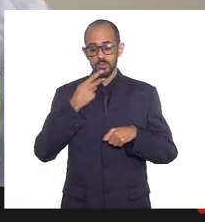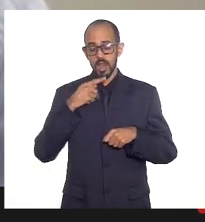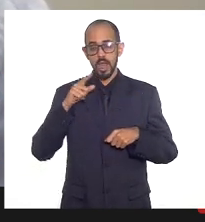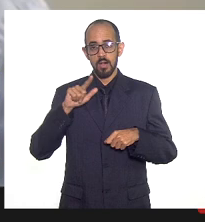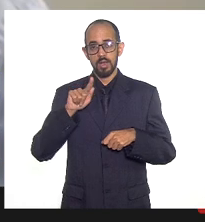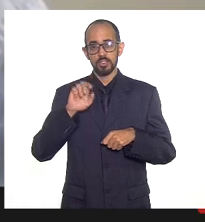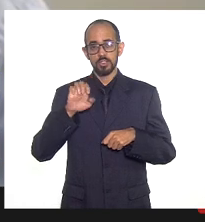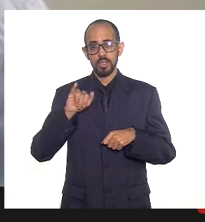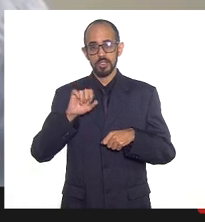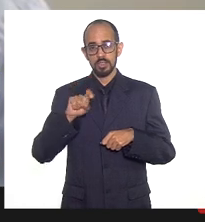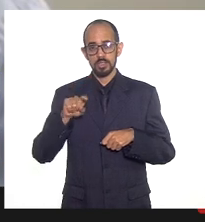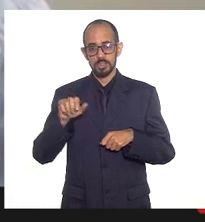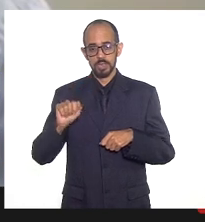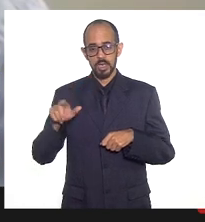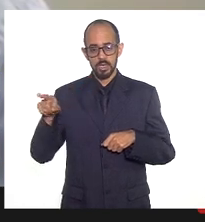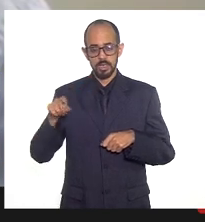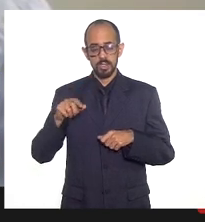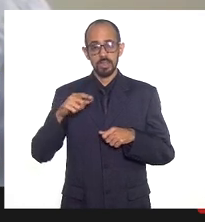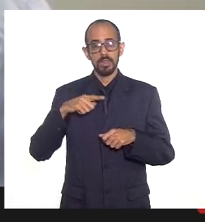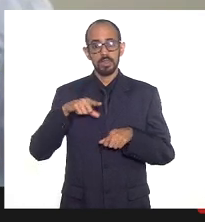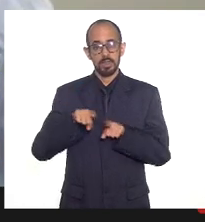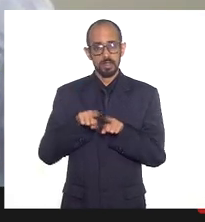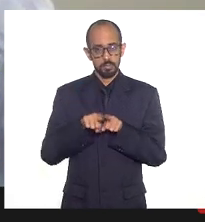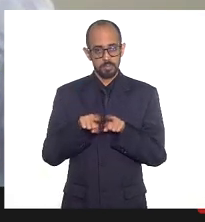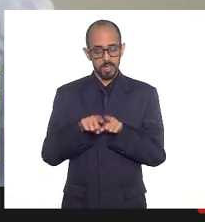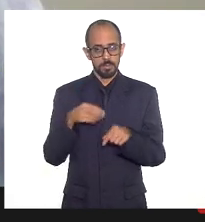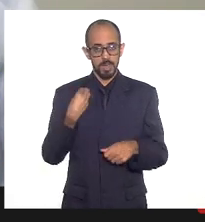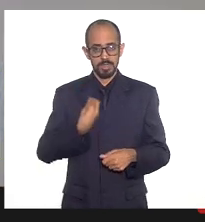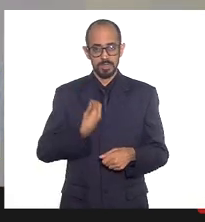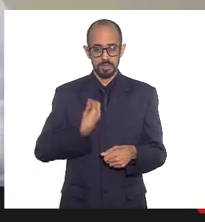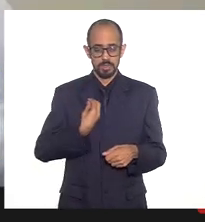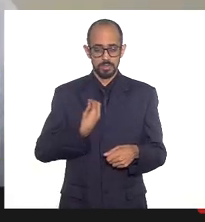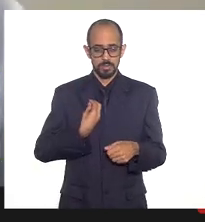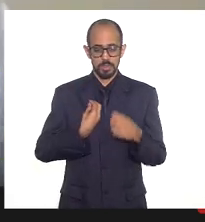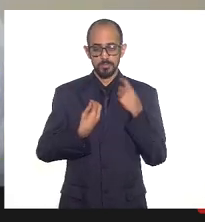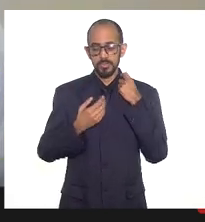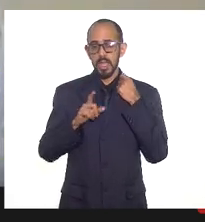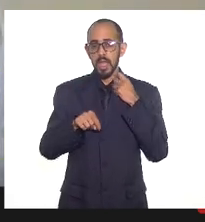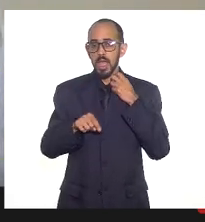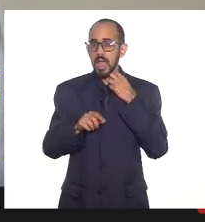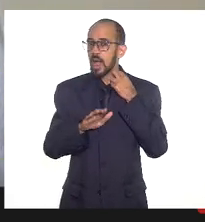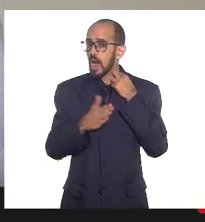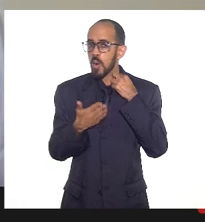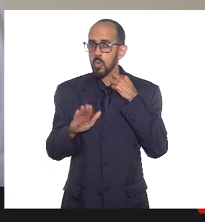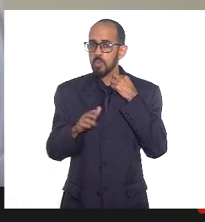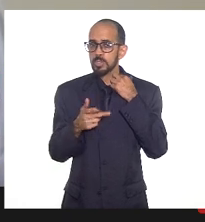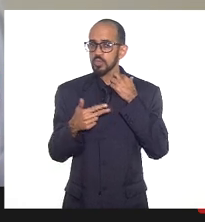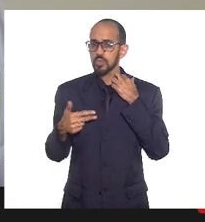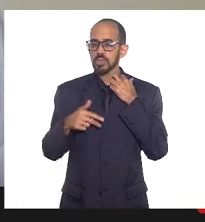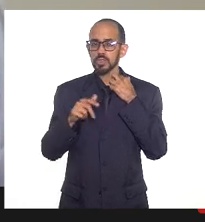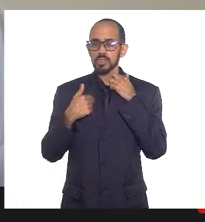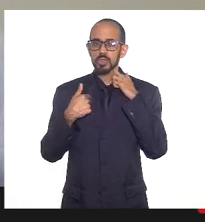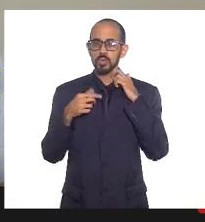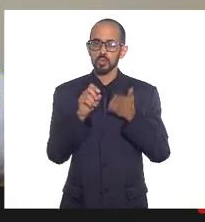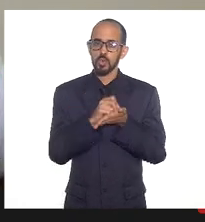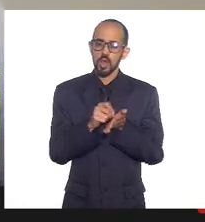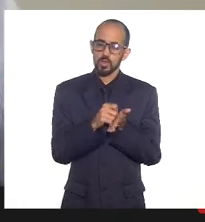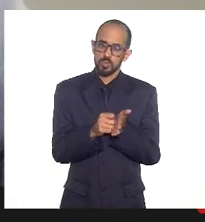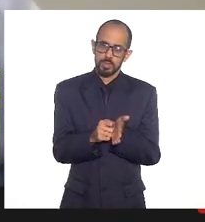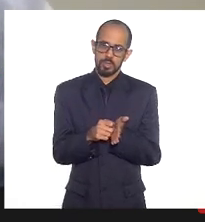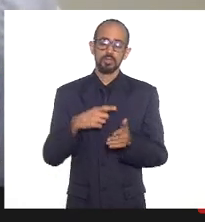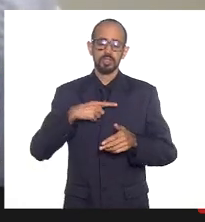da Assembleia, que está envolvida nessa pauta. Então, são alguns elementos que já estou adotando aqui, que nossos deveres de casa não são